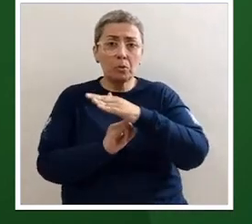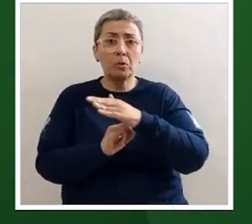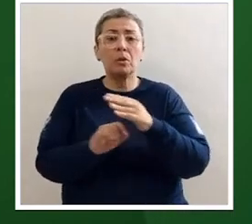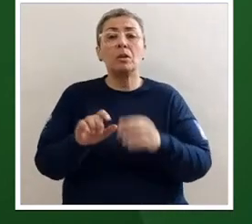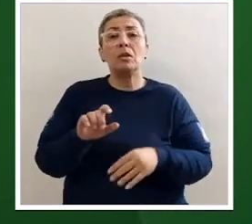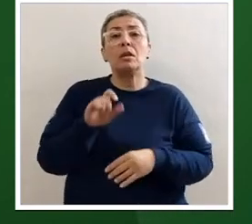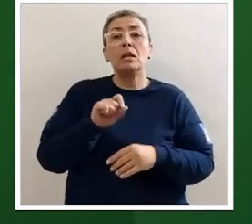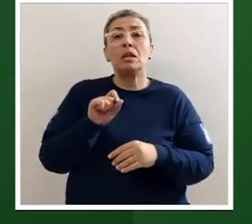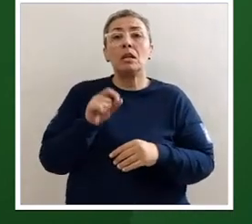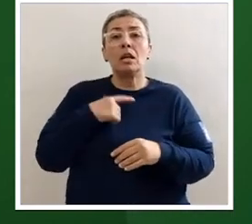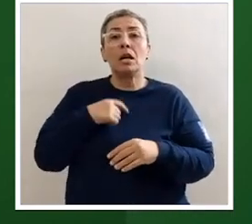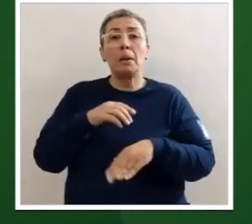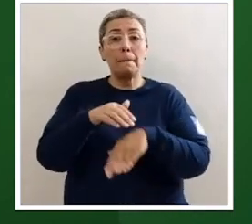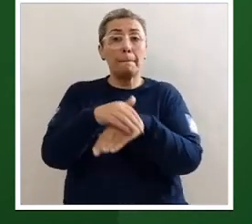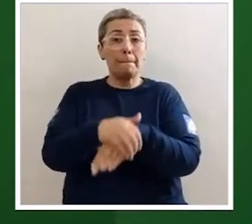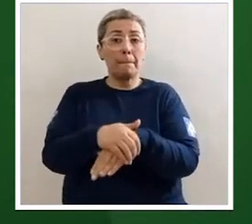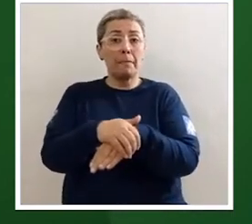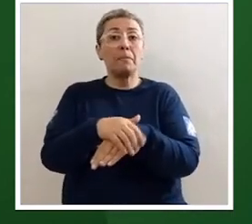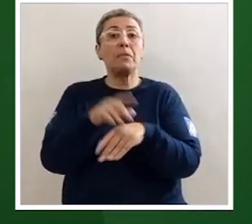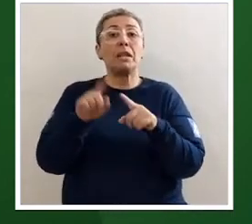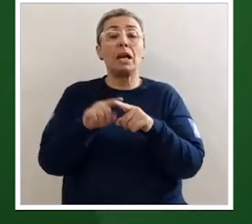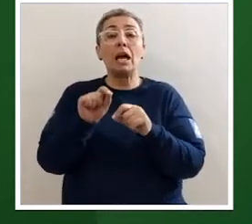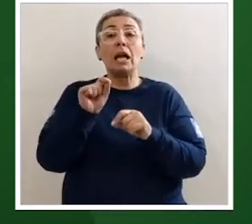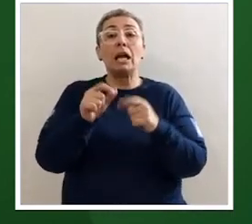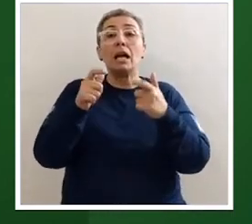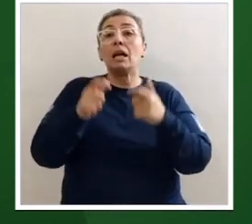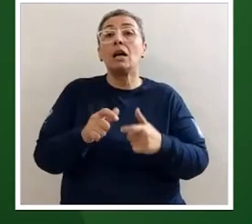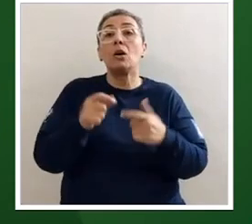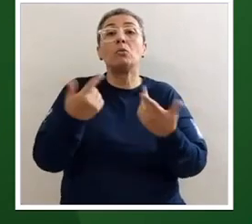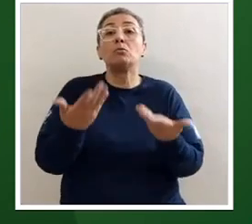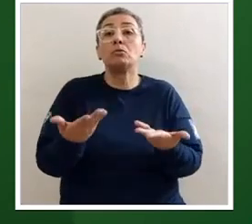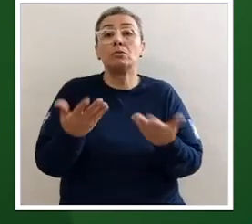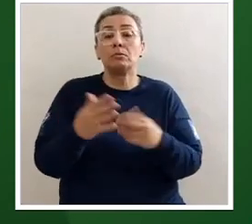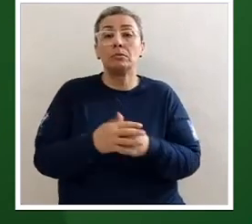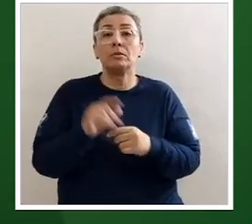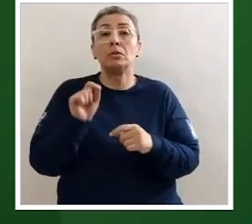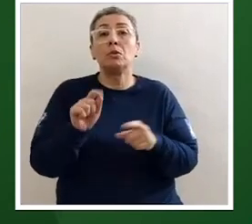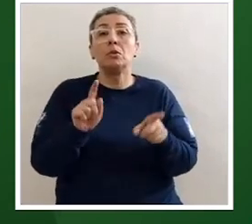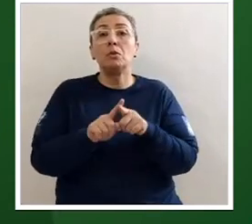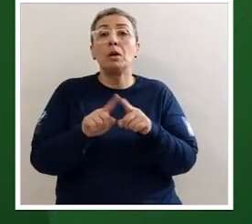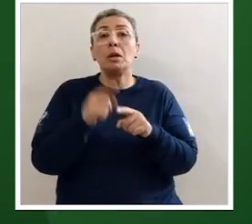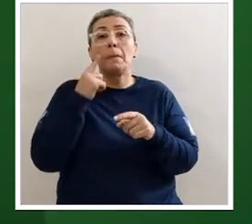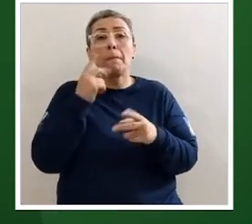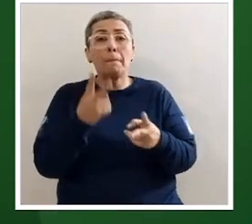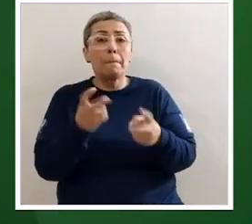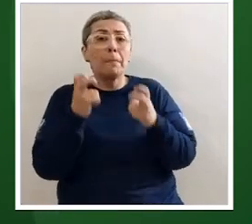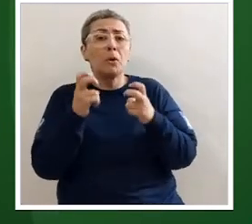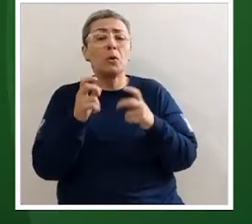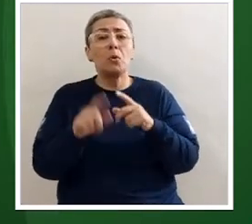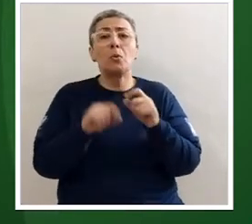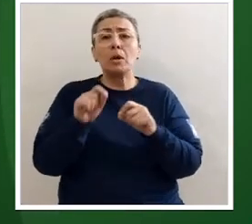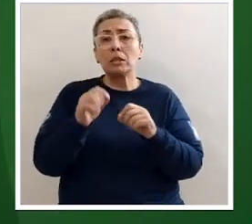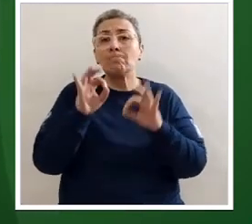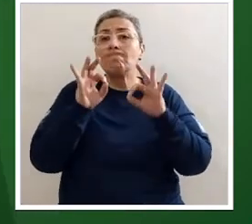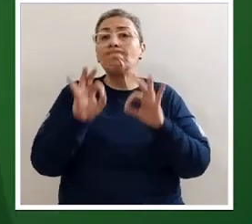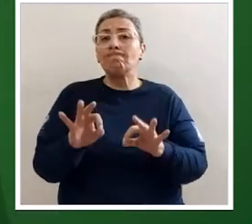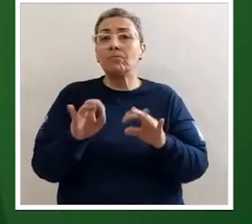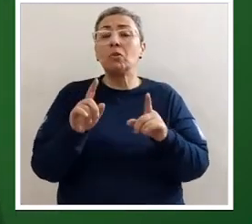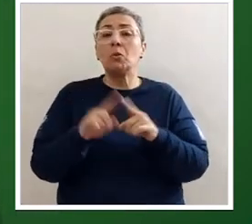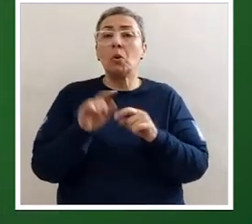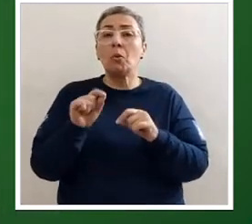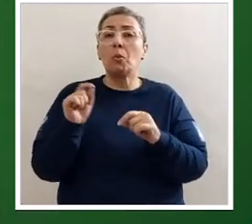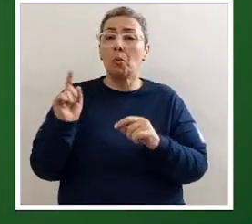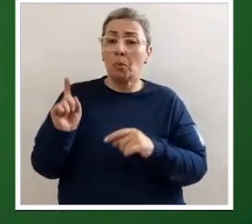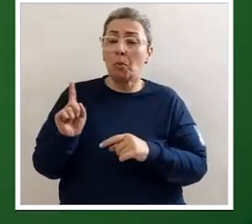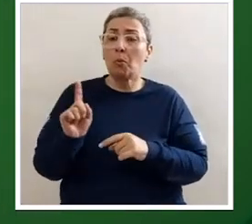Mara gabrilli que é esse projeto cadê você E aí nós percebemos que realmente ele